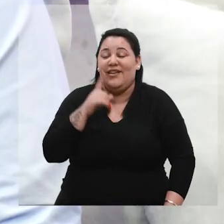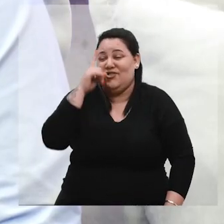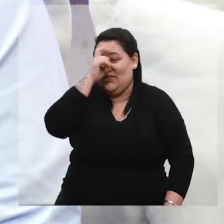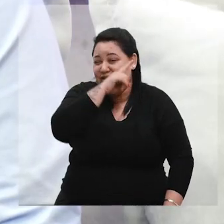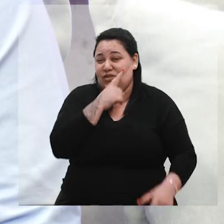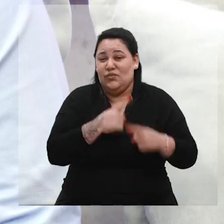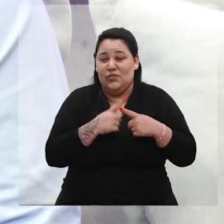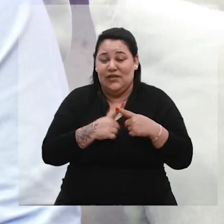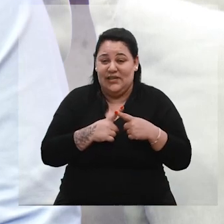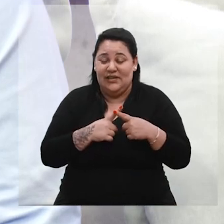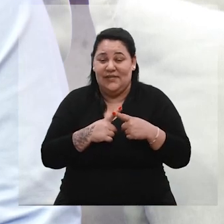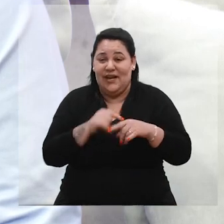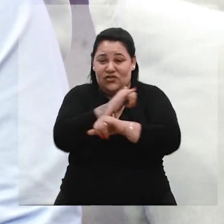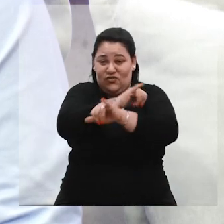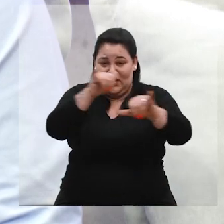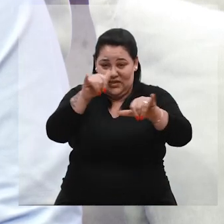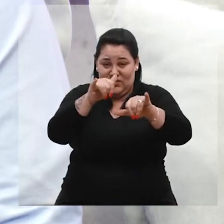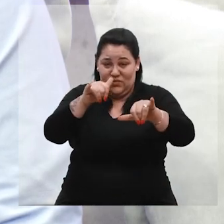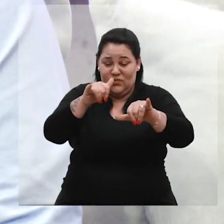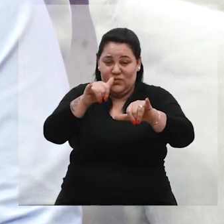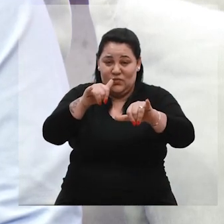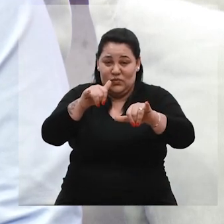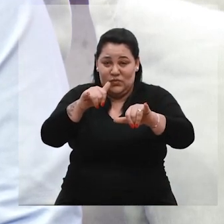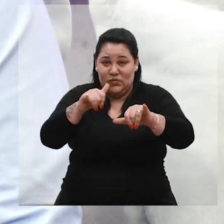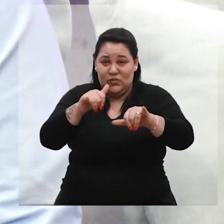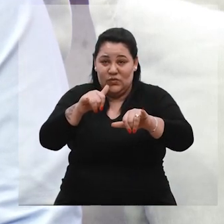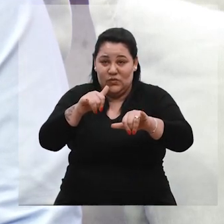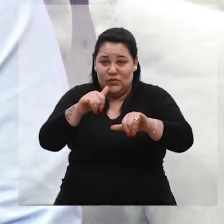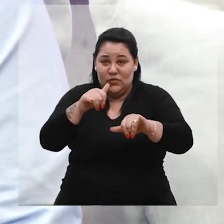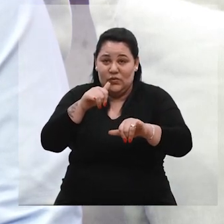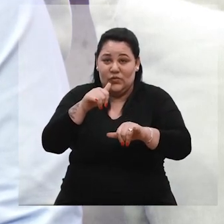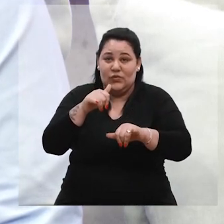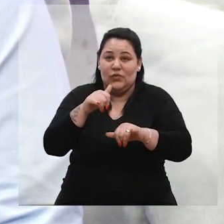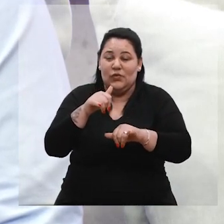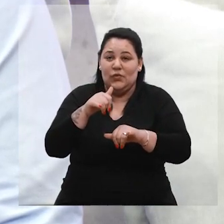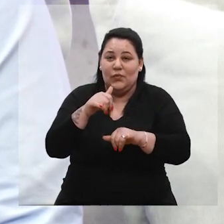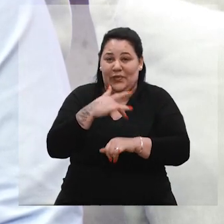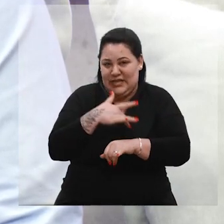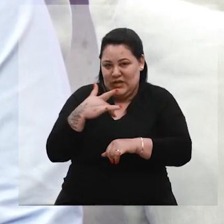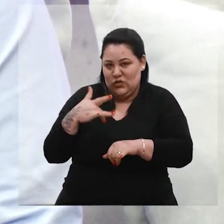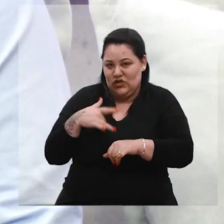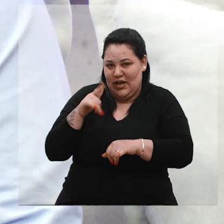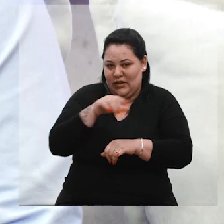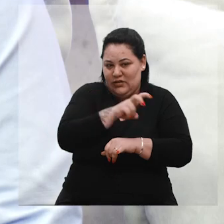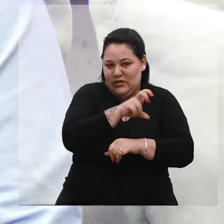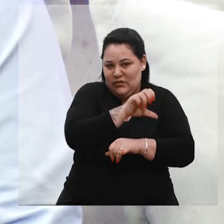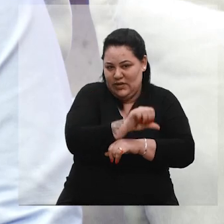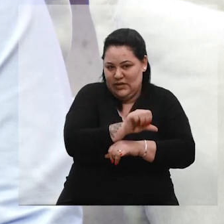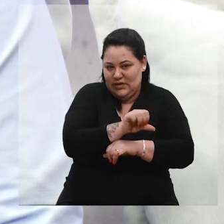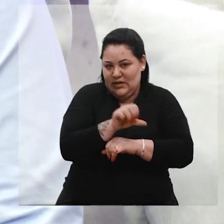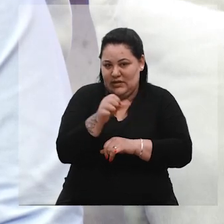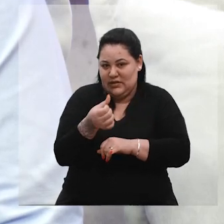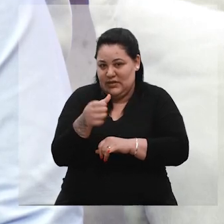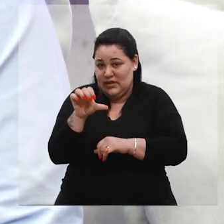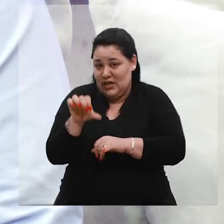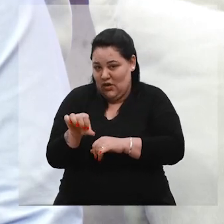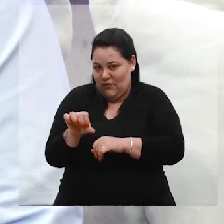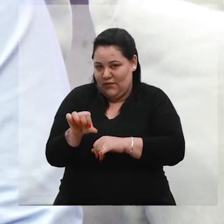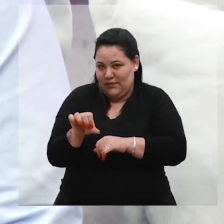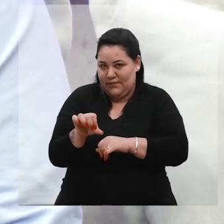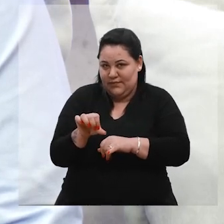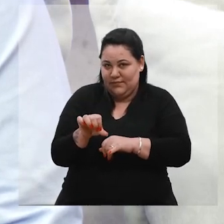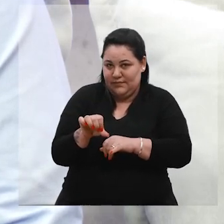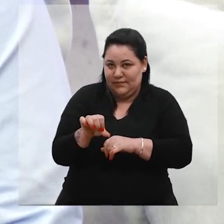difícil, porque a campanha do Ministério da Saúde, ela é dos 50 aos 69, bianual,